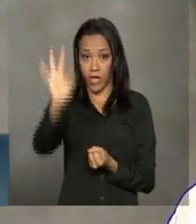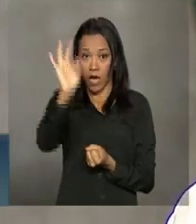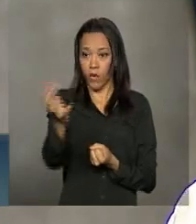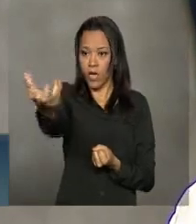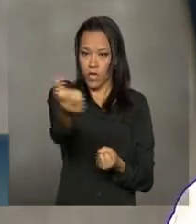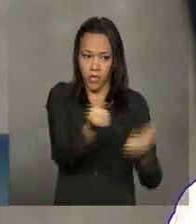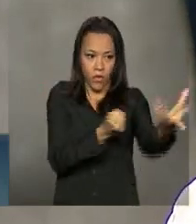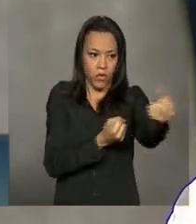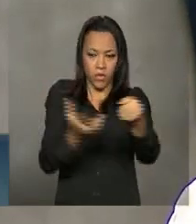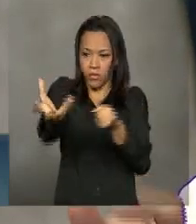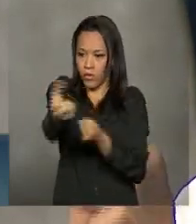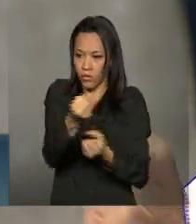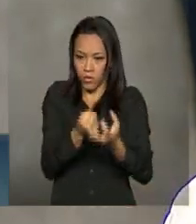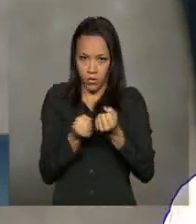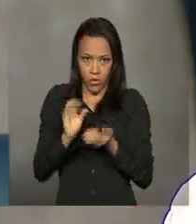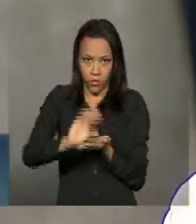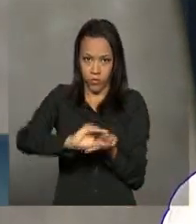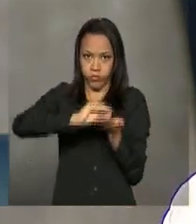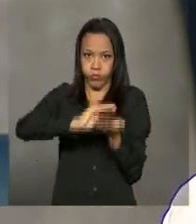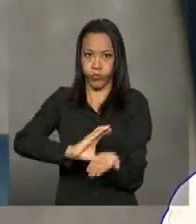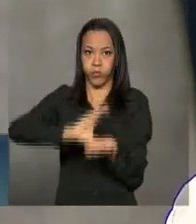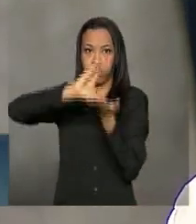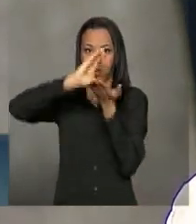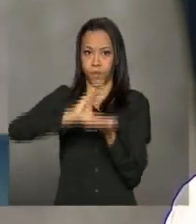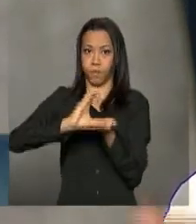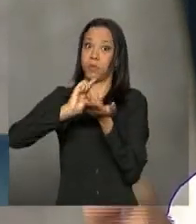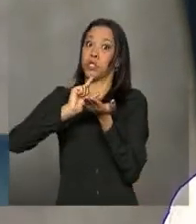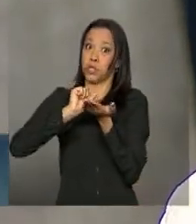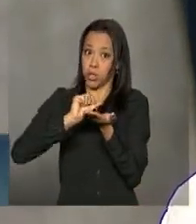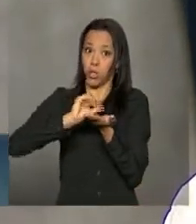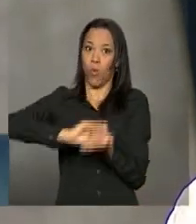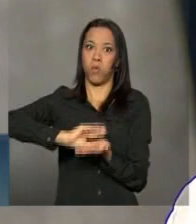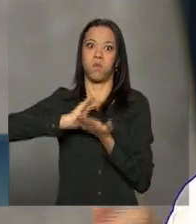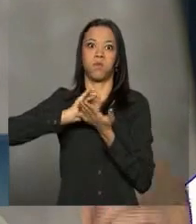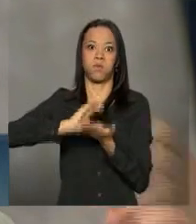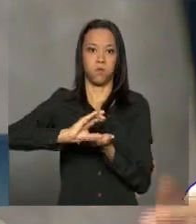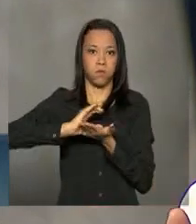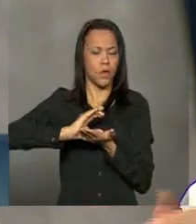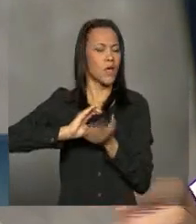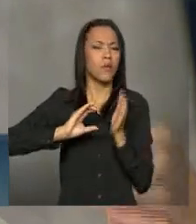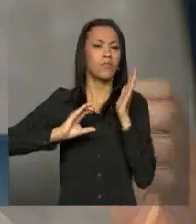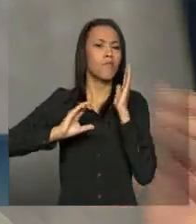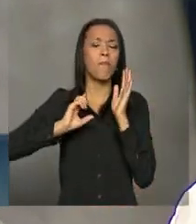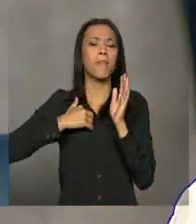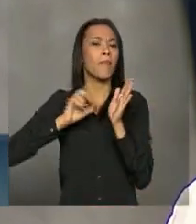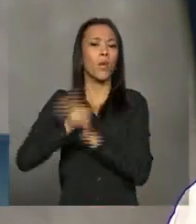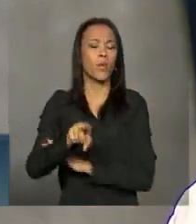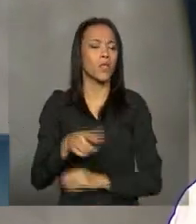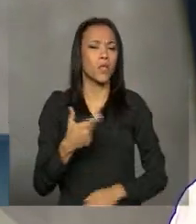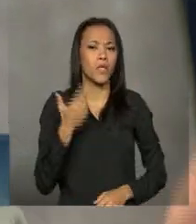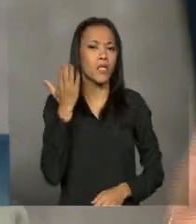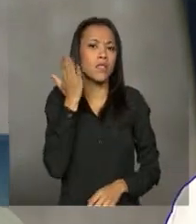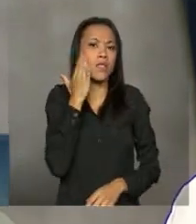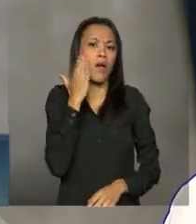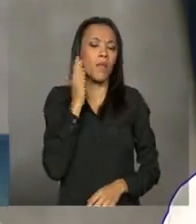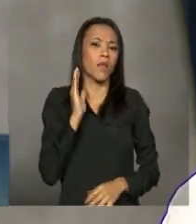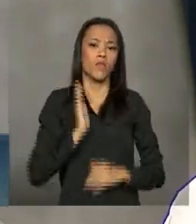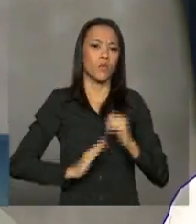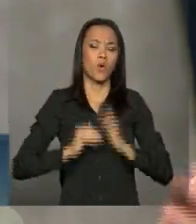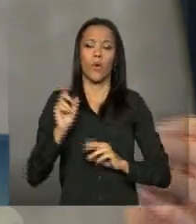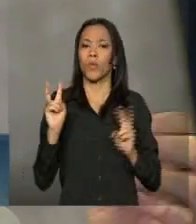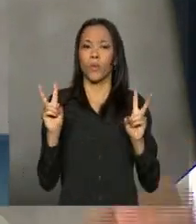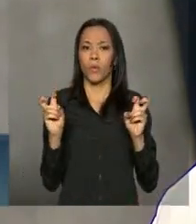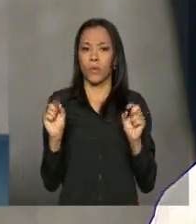que ajudou a reforçar o caixa. Eu gostaria de saber se essa...